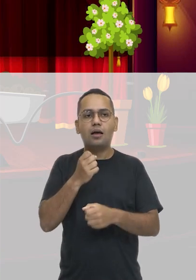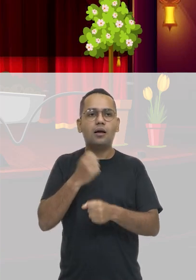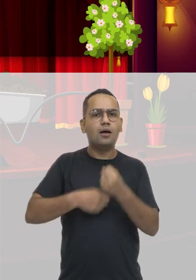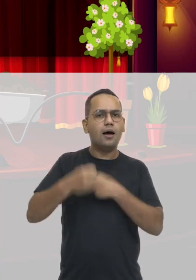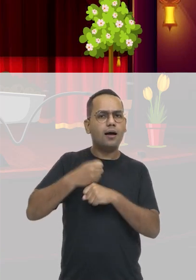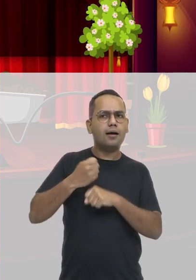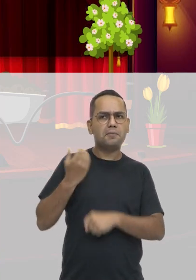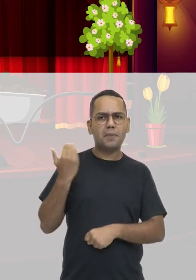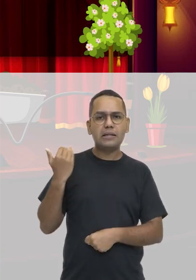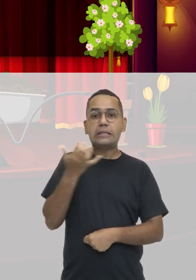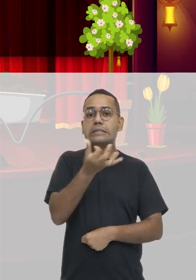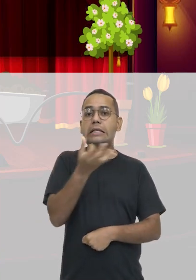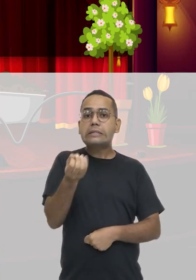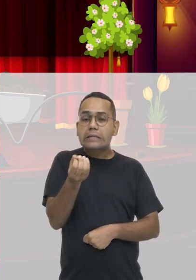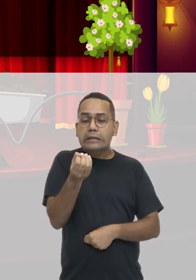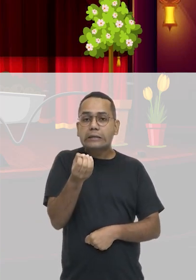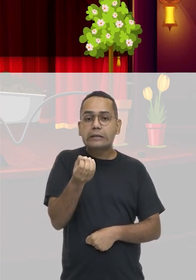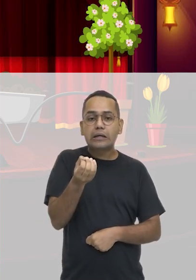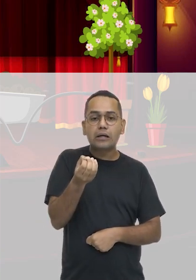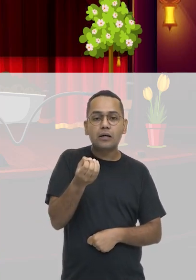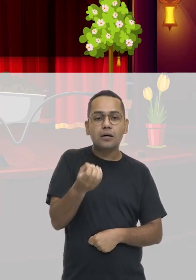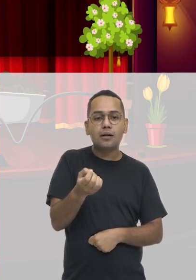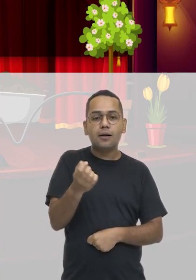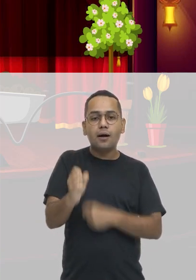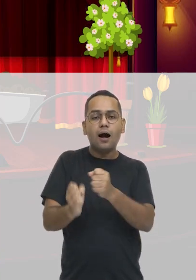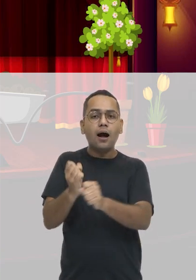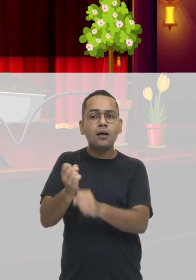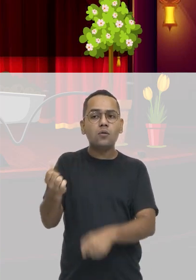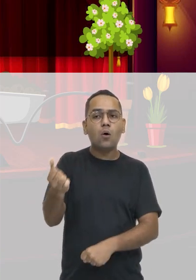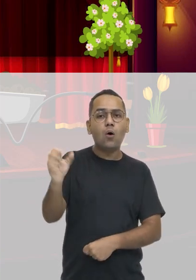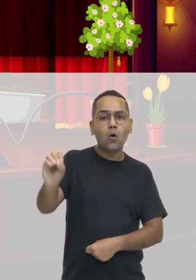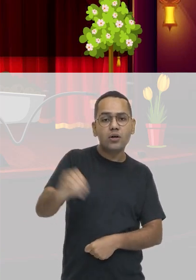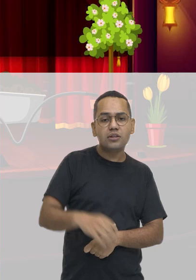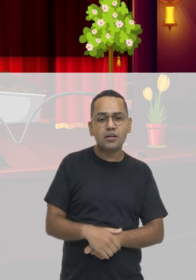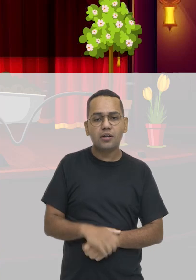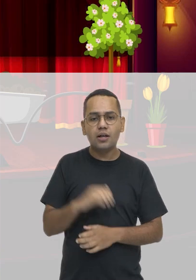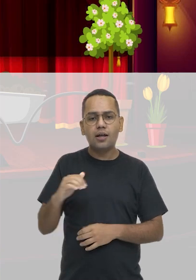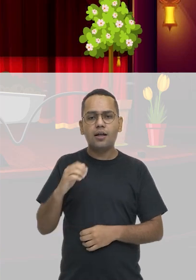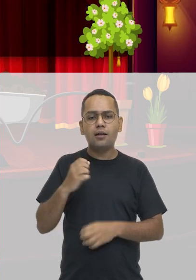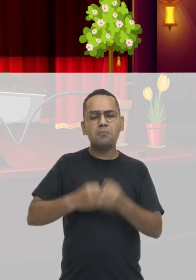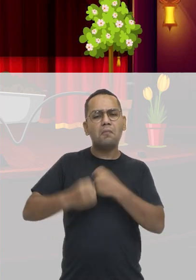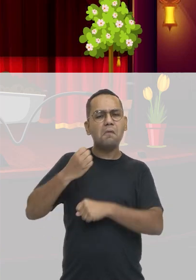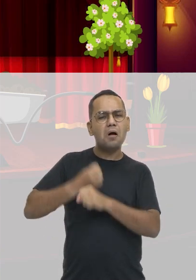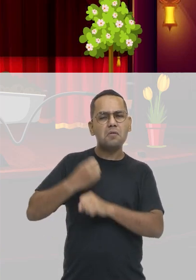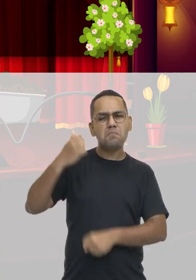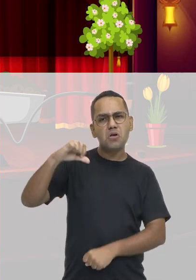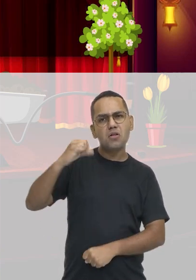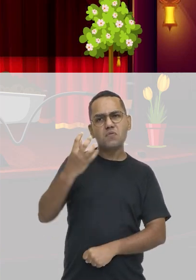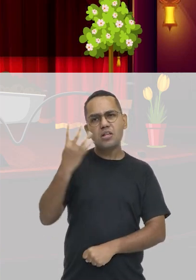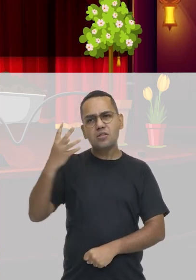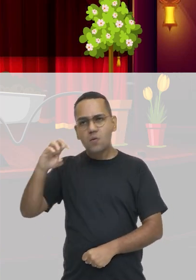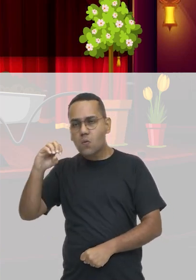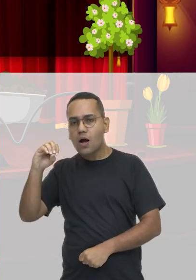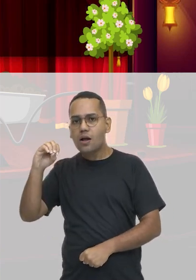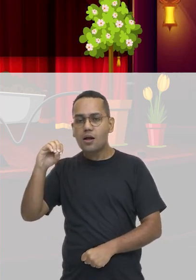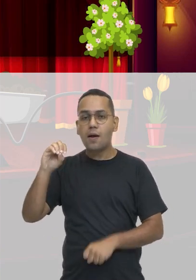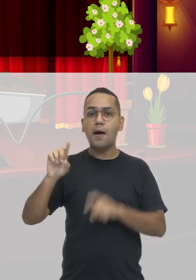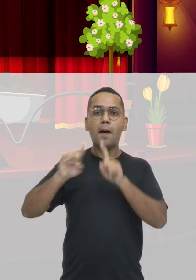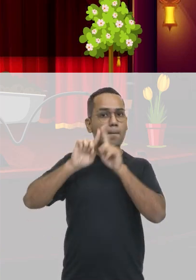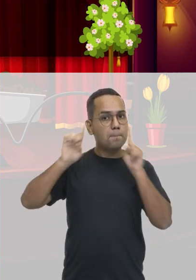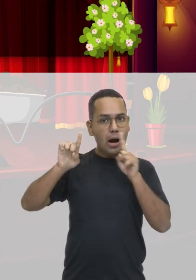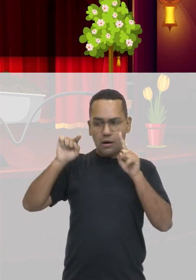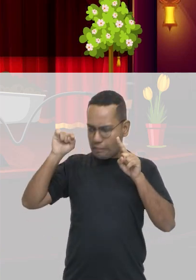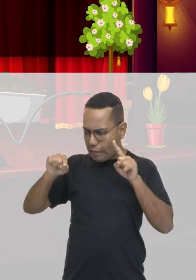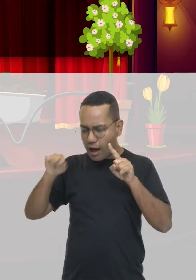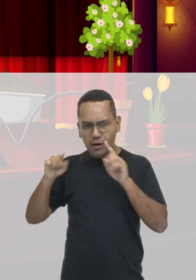qual eram as características? Dos anos 80, lá de 1940. Então, tudo isso tem que ser